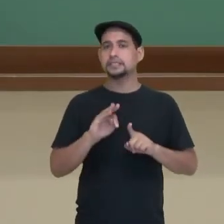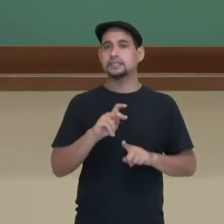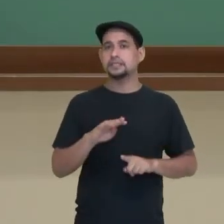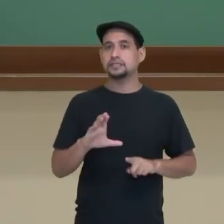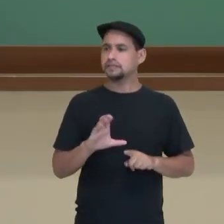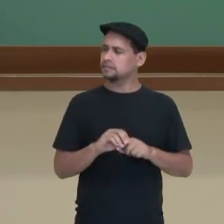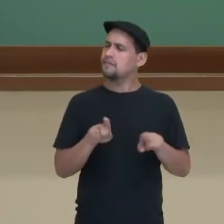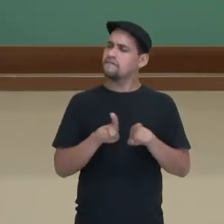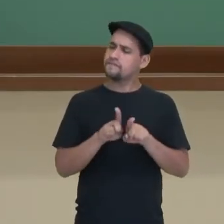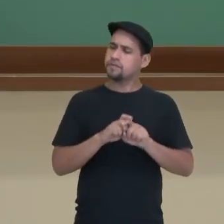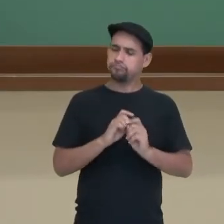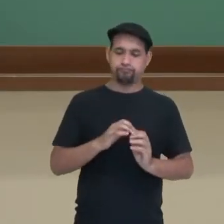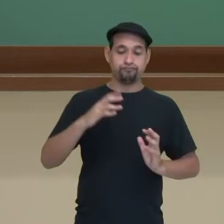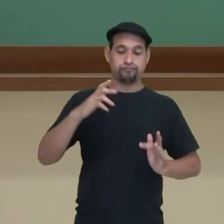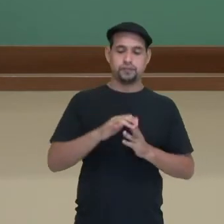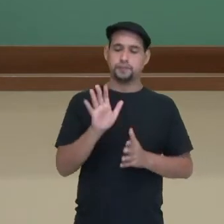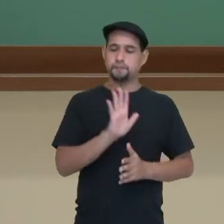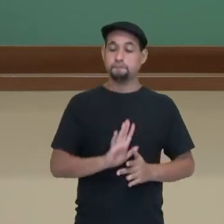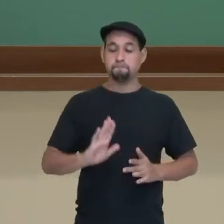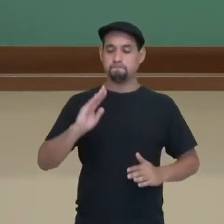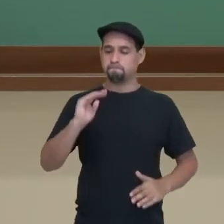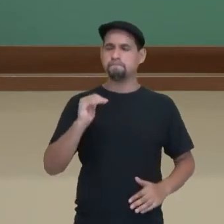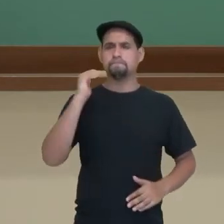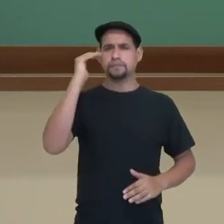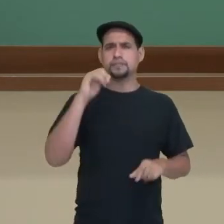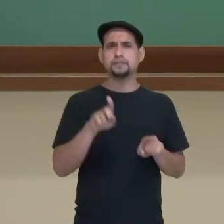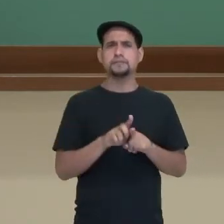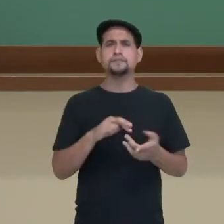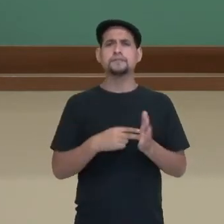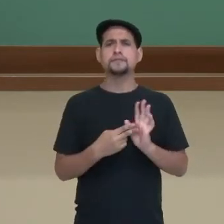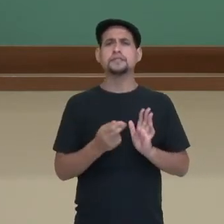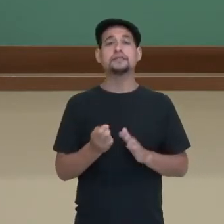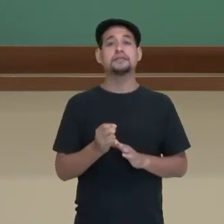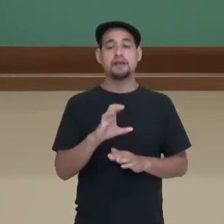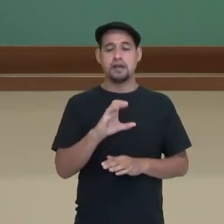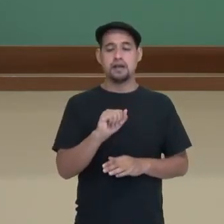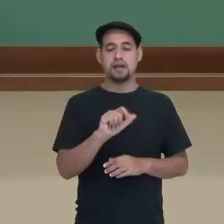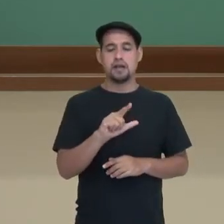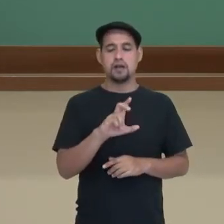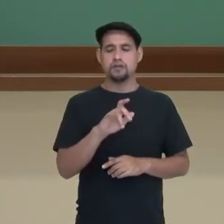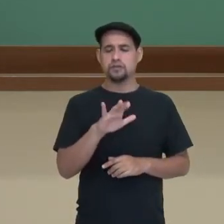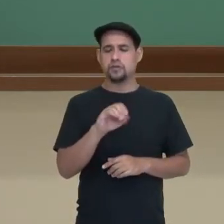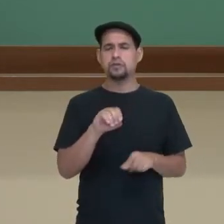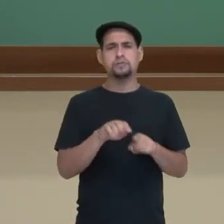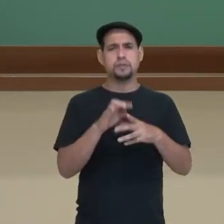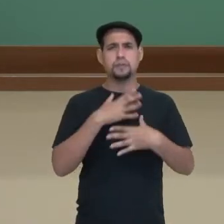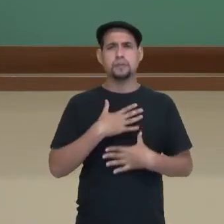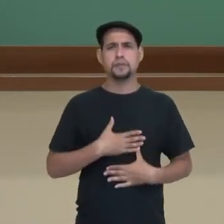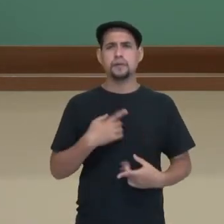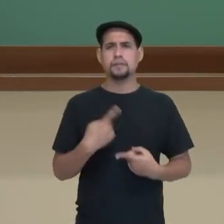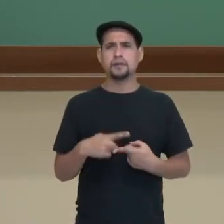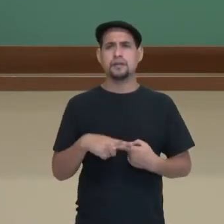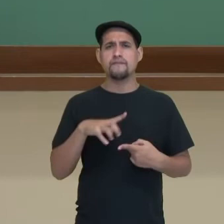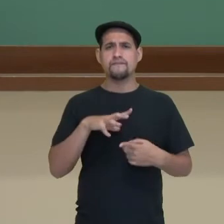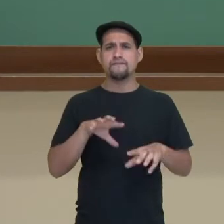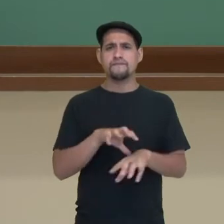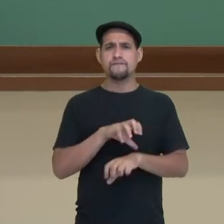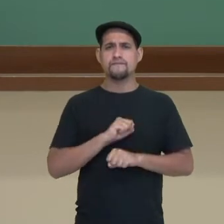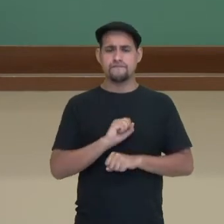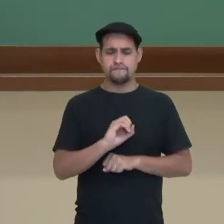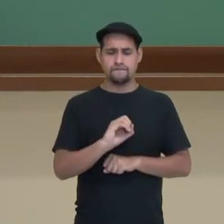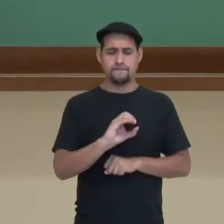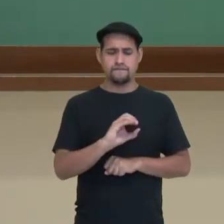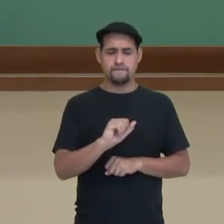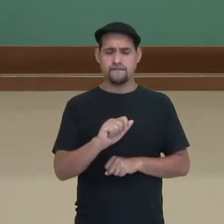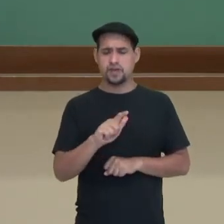alongar também. Então é a região do crescimento e ela é reserva de cálcio no organismo, né? Porque ele vai absorvendo cálcio para